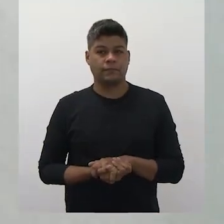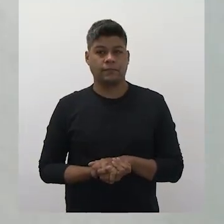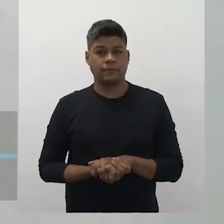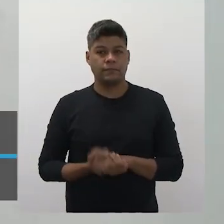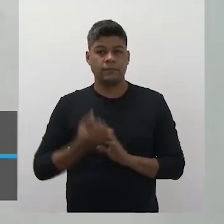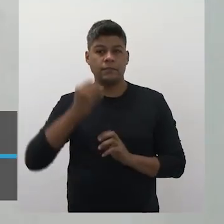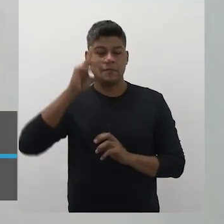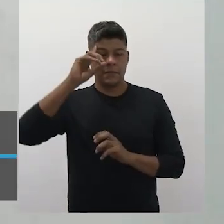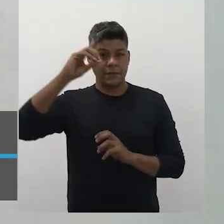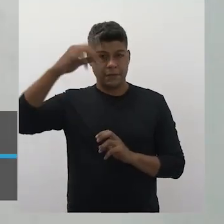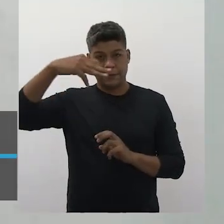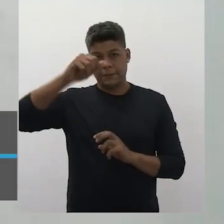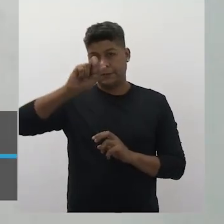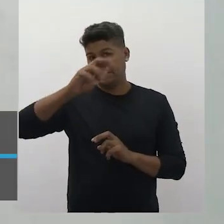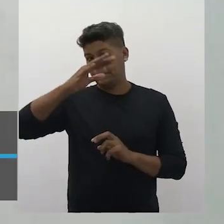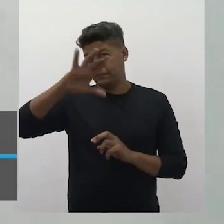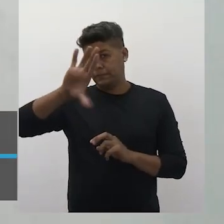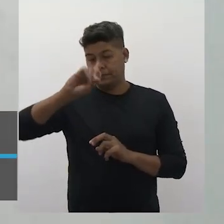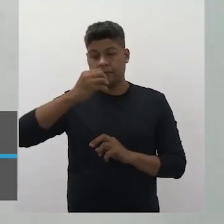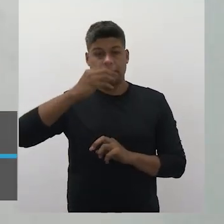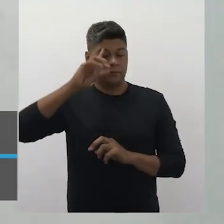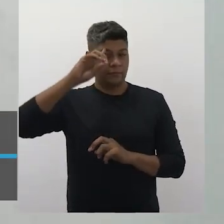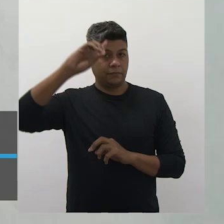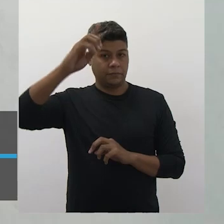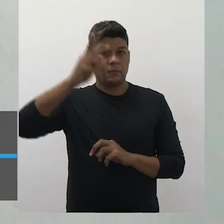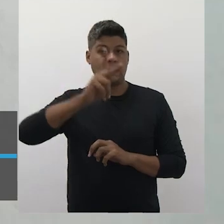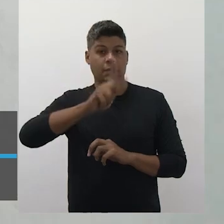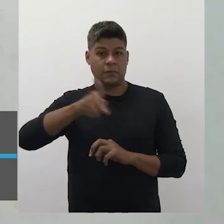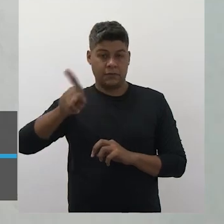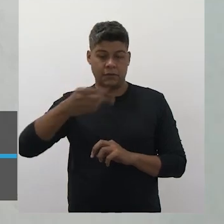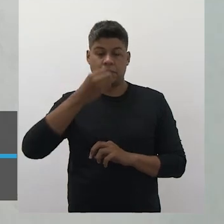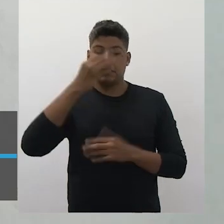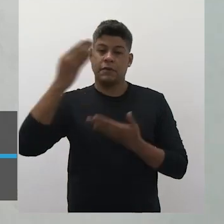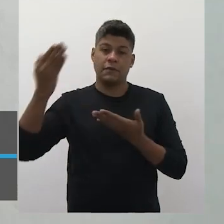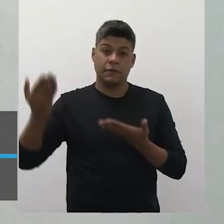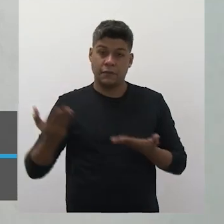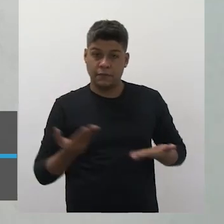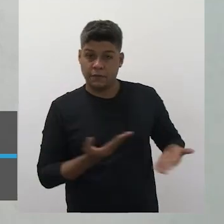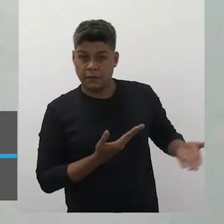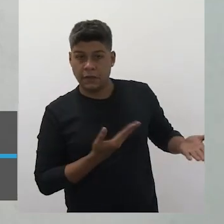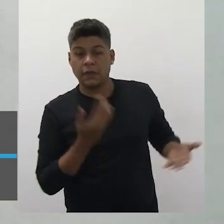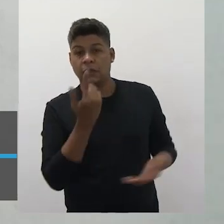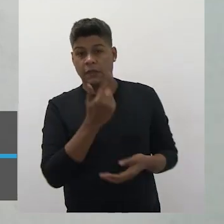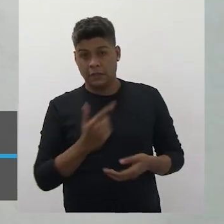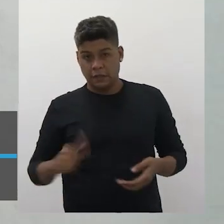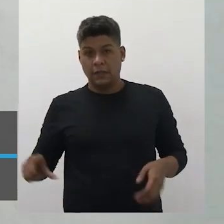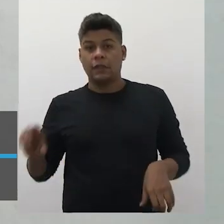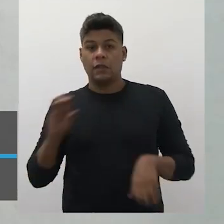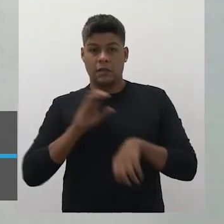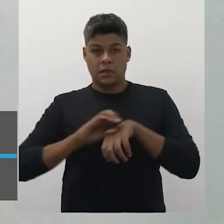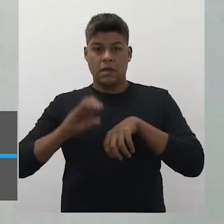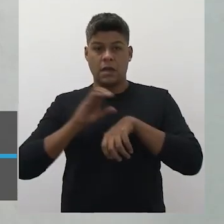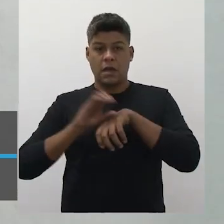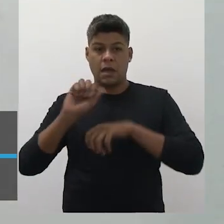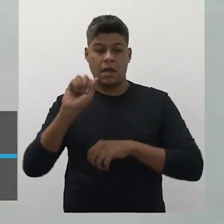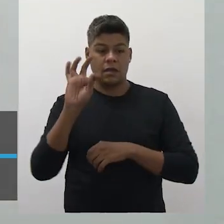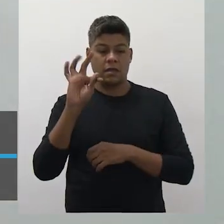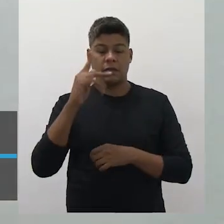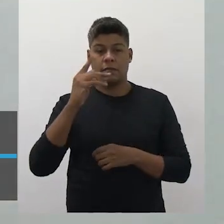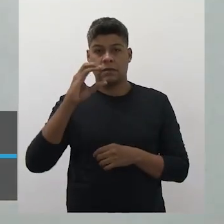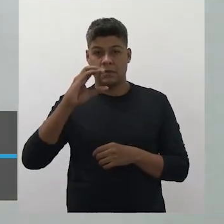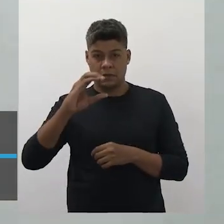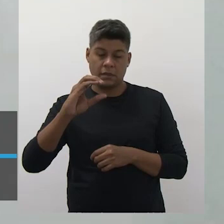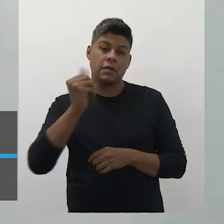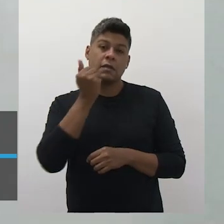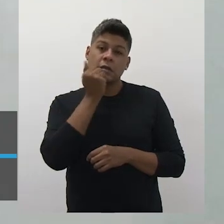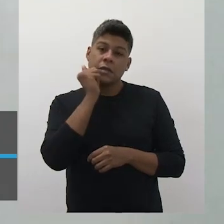Bom dia, Marcelo. Bom dia, professores. Sejam todos bem-vindos a mais esta formação de ATPC, de Ciências da